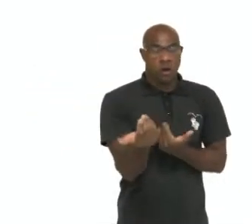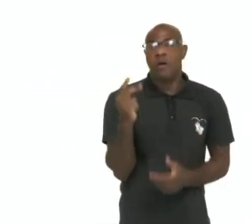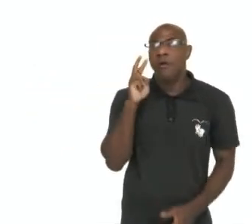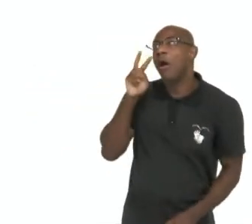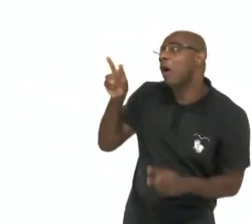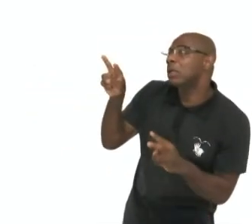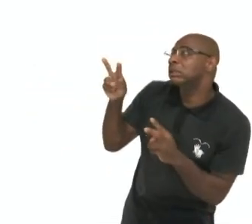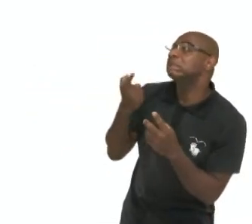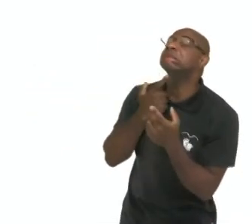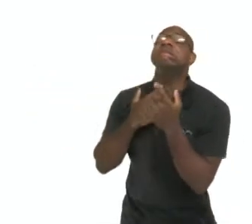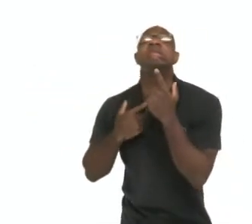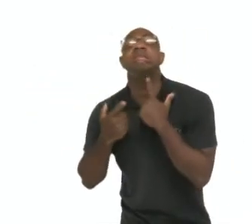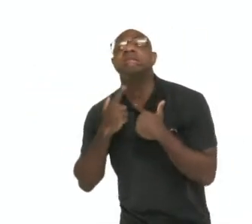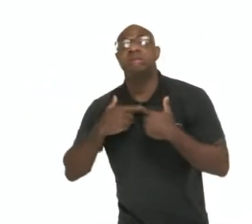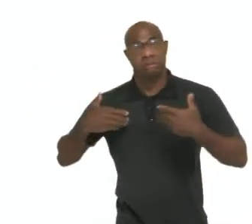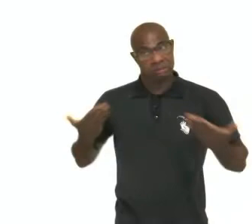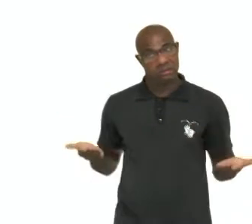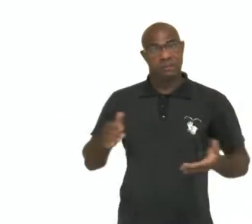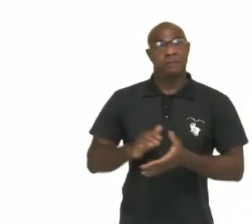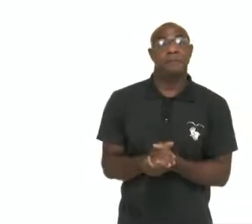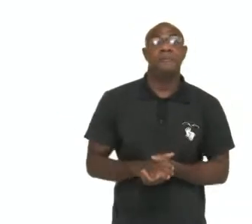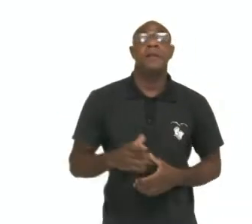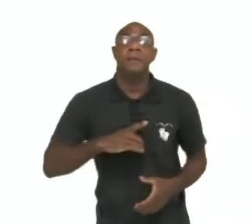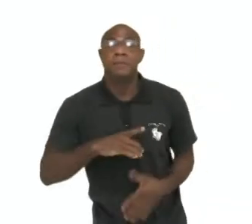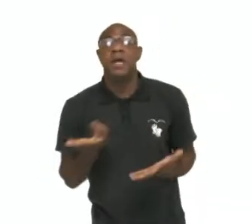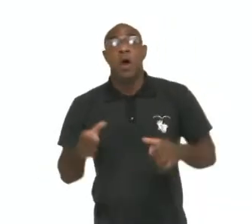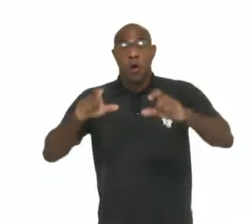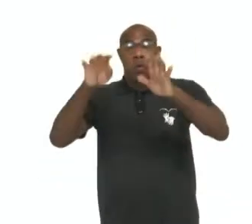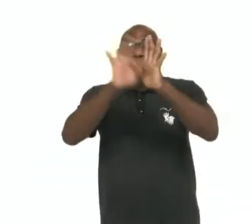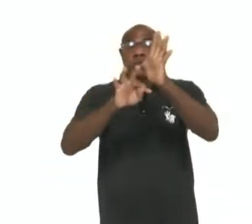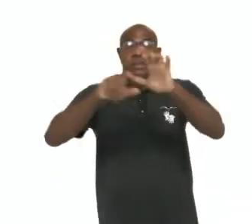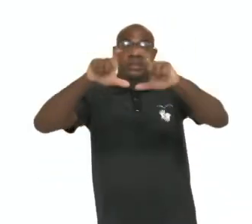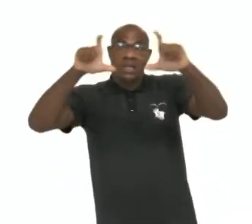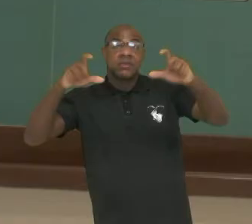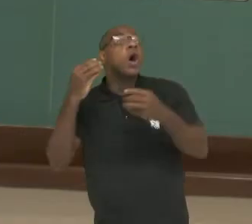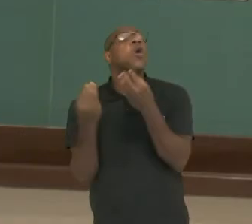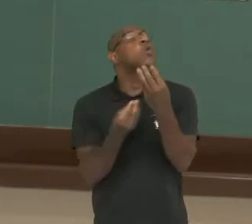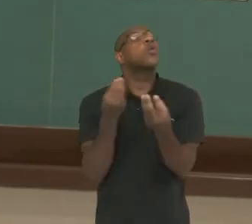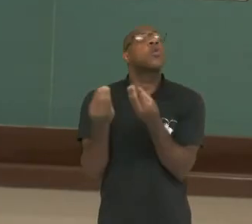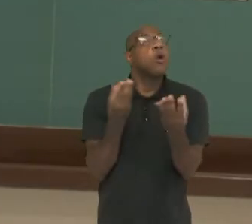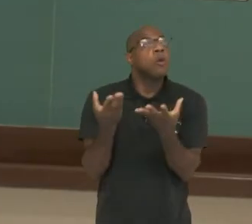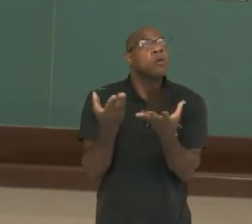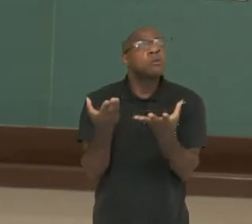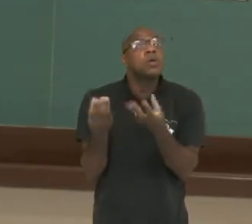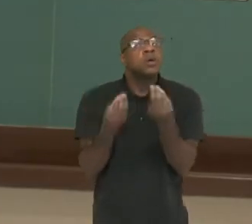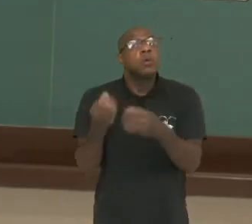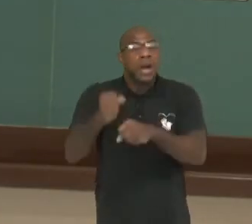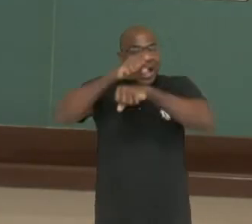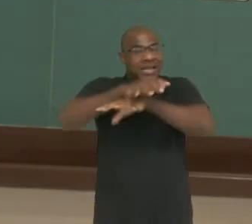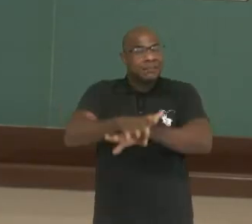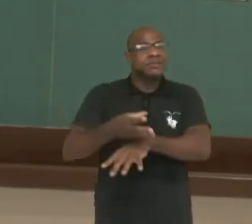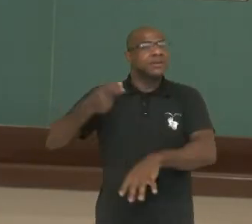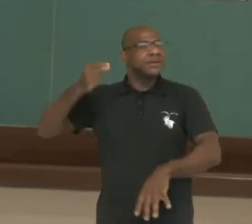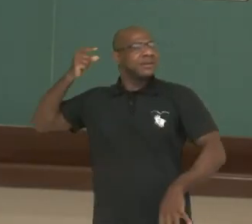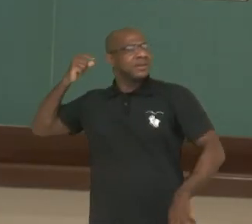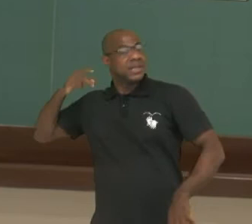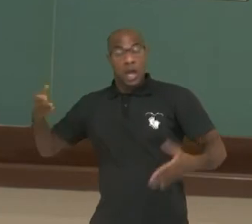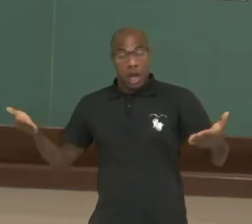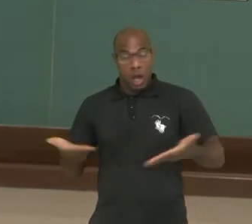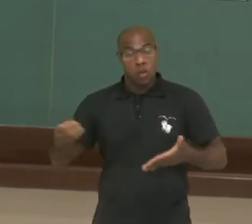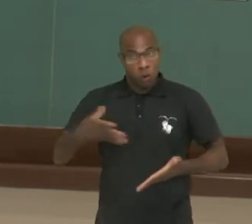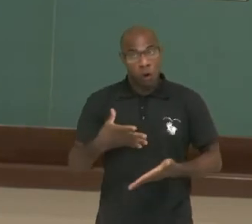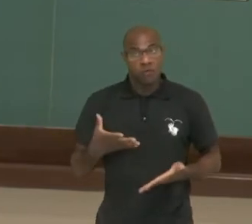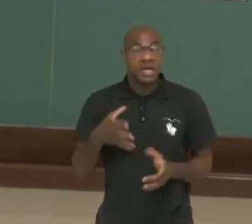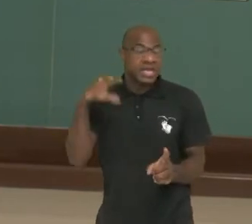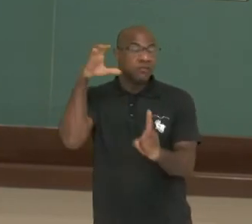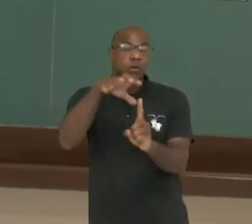O enunciado solicita o seguinte: segundo o texto, como as antigas e novas mídias influenciam o comportamento